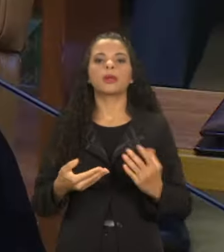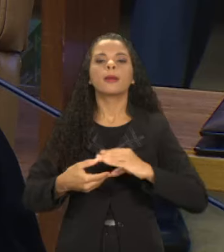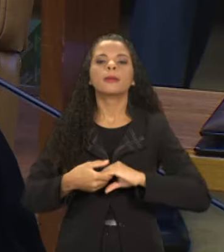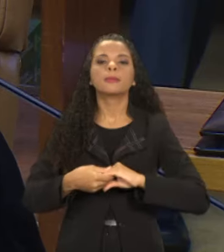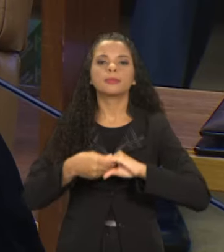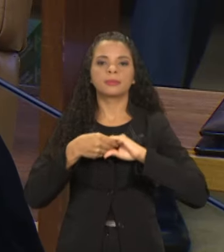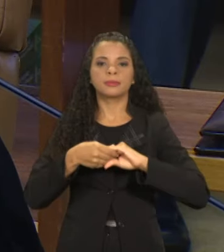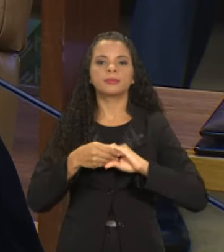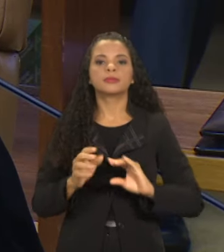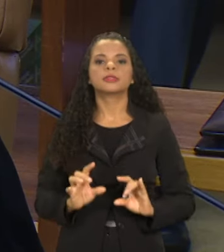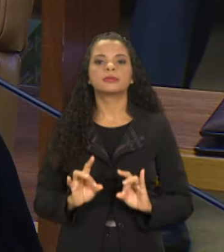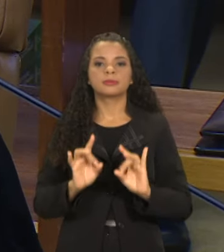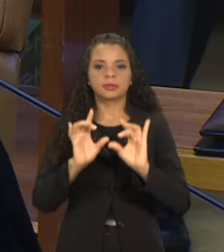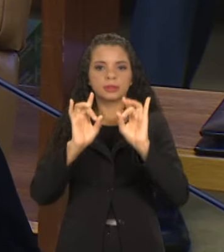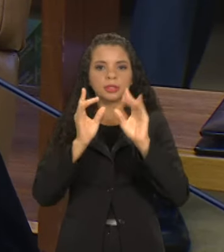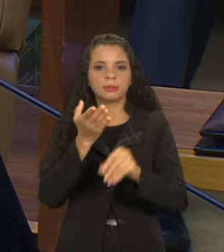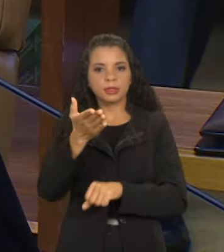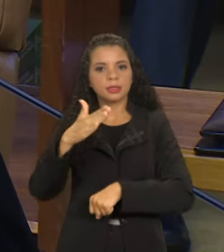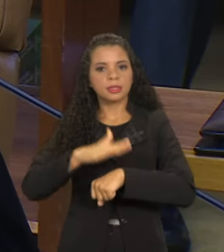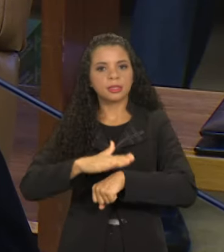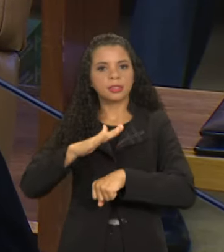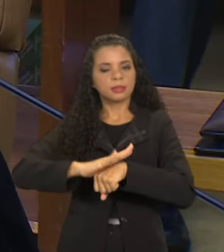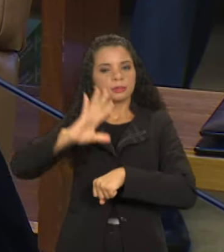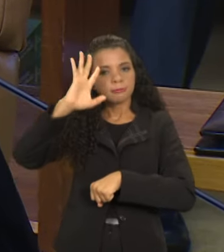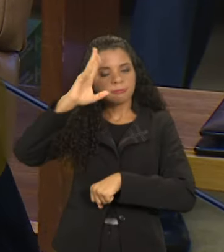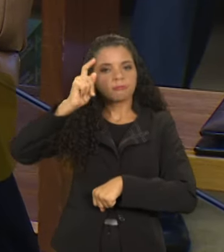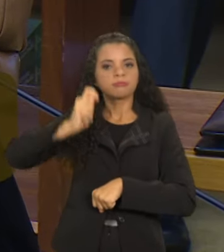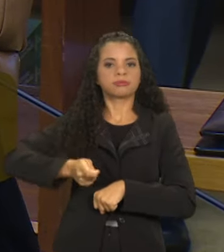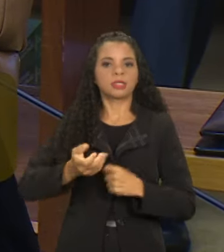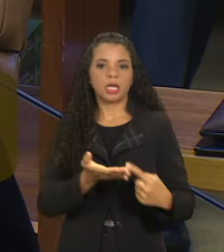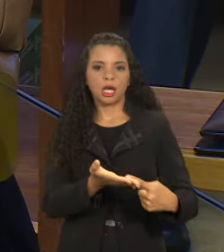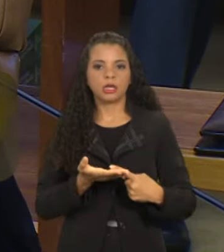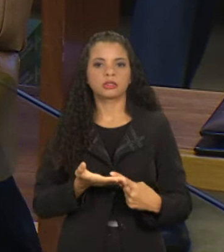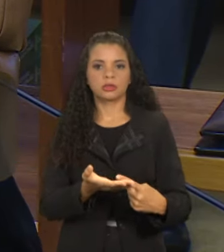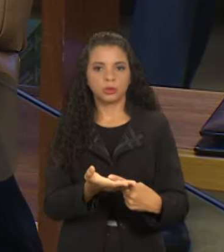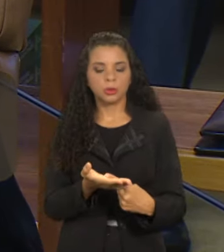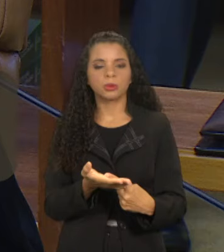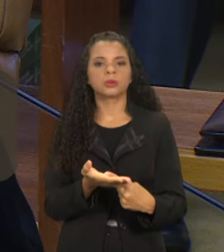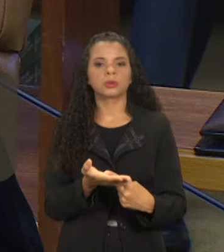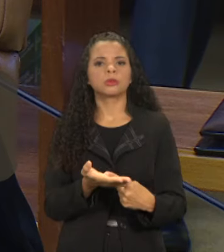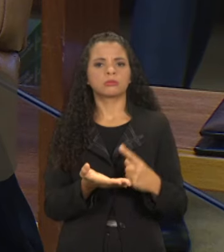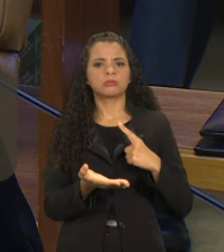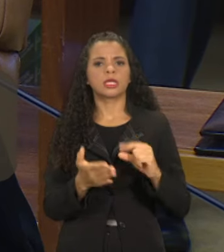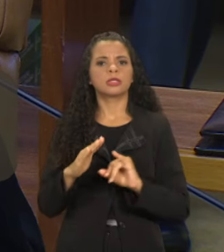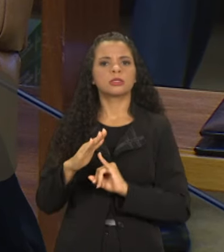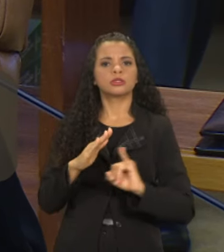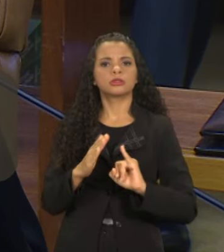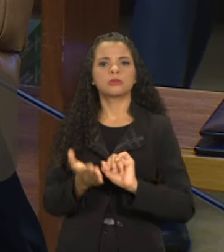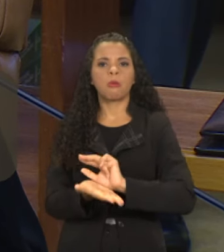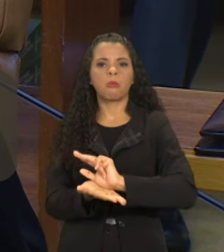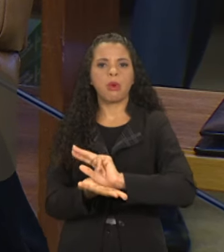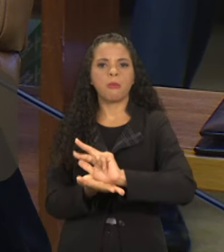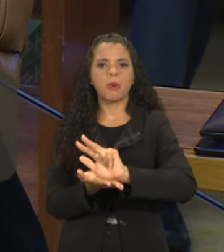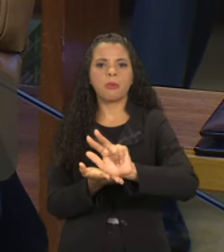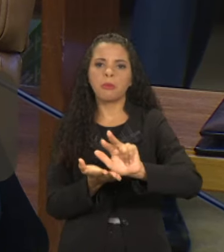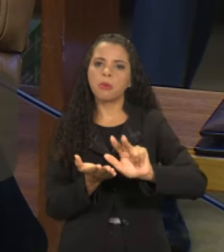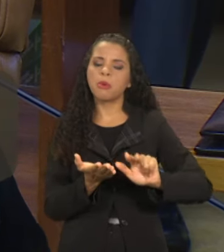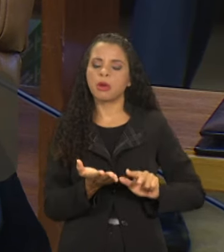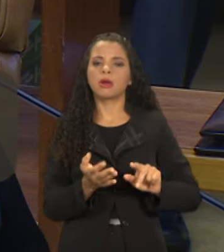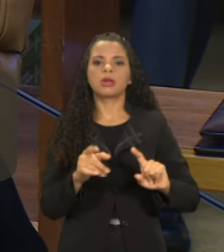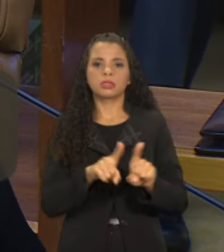atuação de Vossa Excelência nesse acordo e a plurinstitucionalidade e os agentes e autoridades